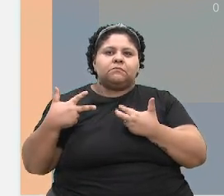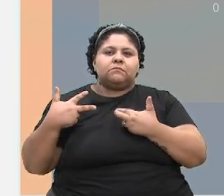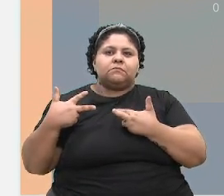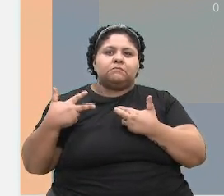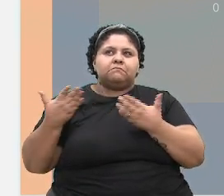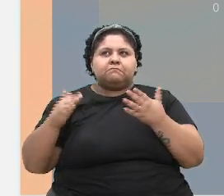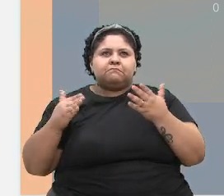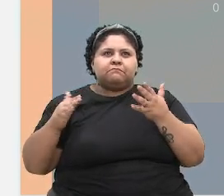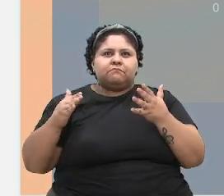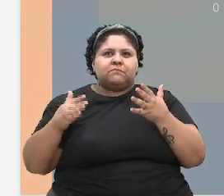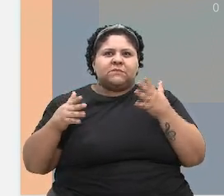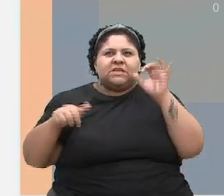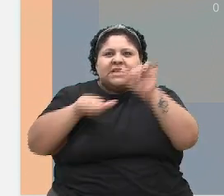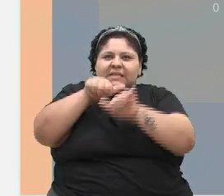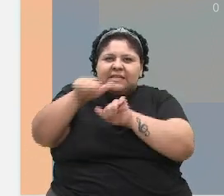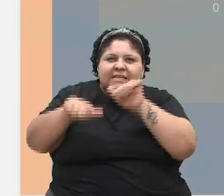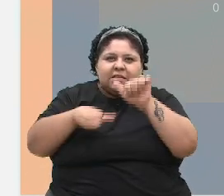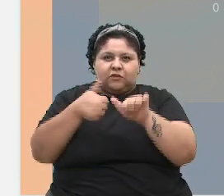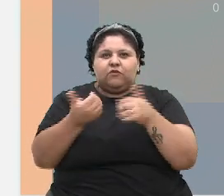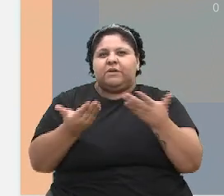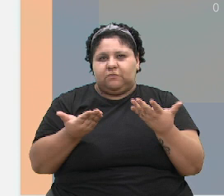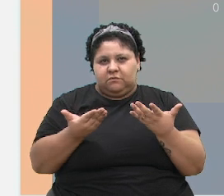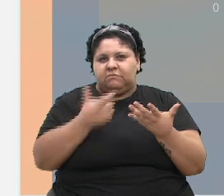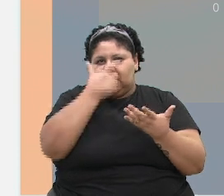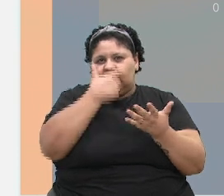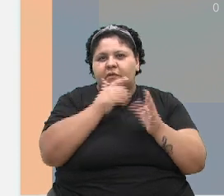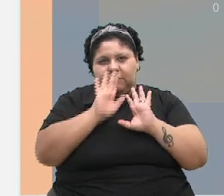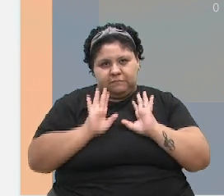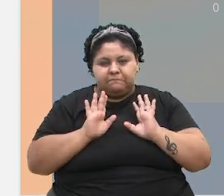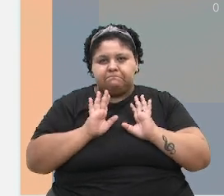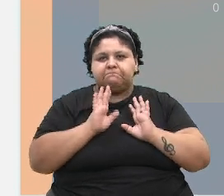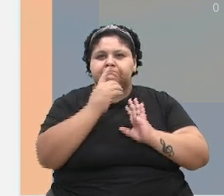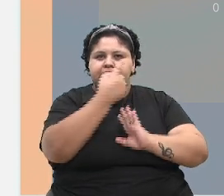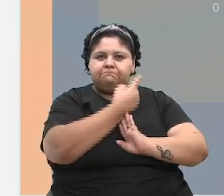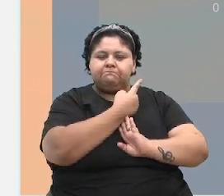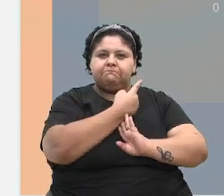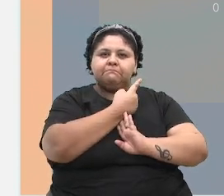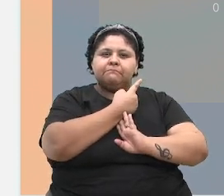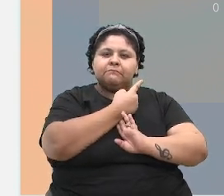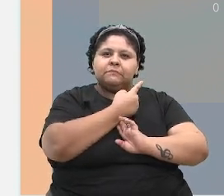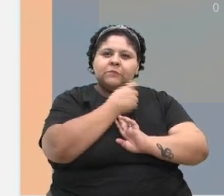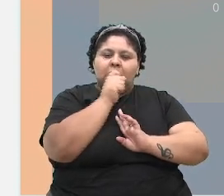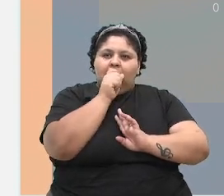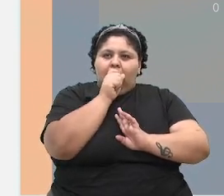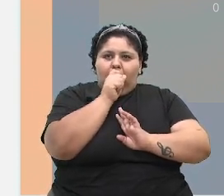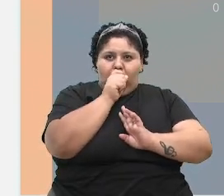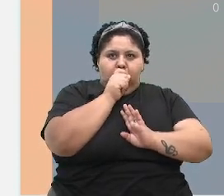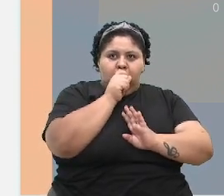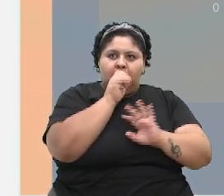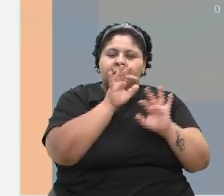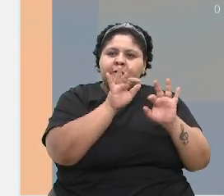o cenário transformador de cargas. E, por fim,